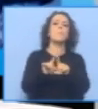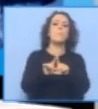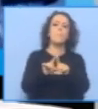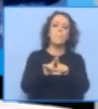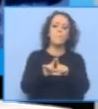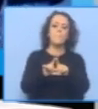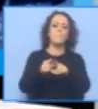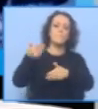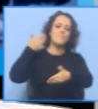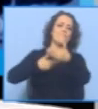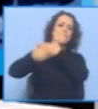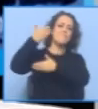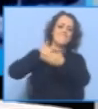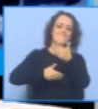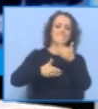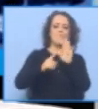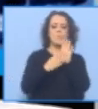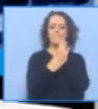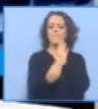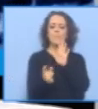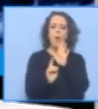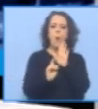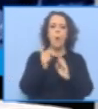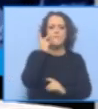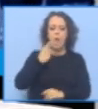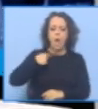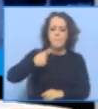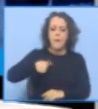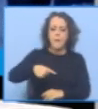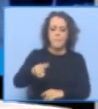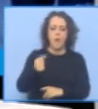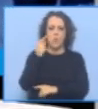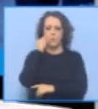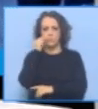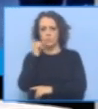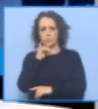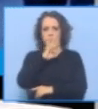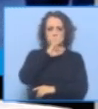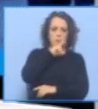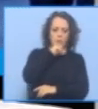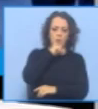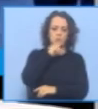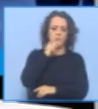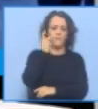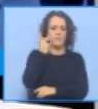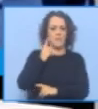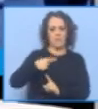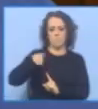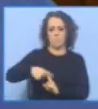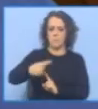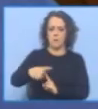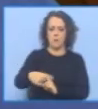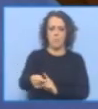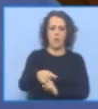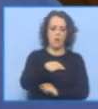transmissão infusa, mas concretamente na vida diária pelos seus pais na terra, e aí foi descobrindo aquilo